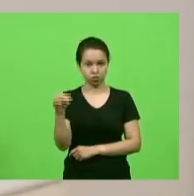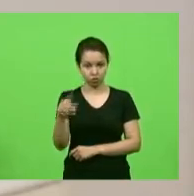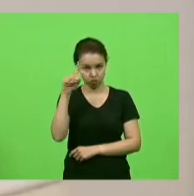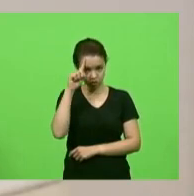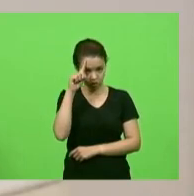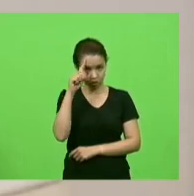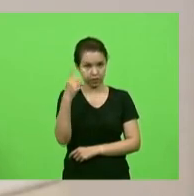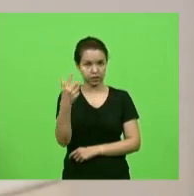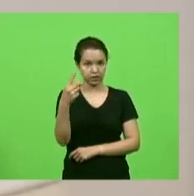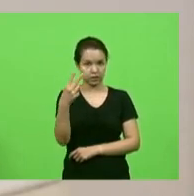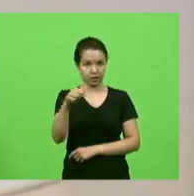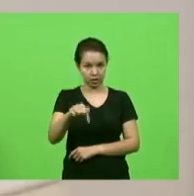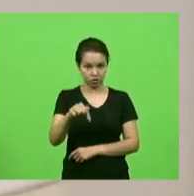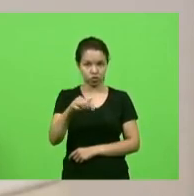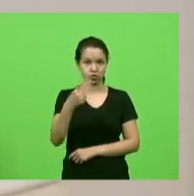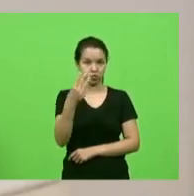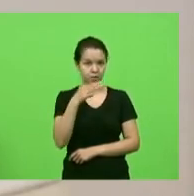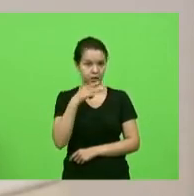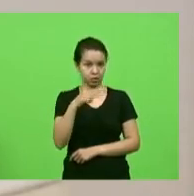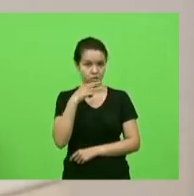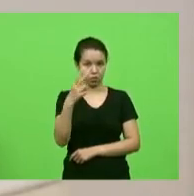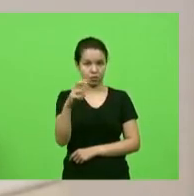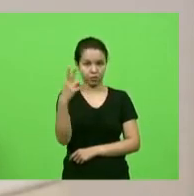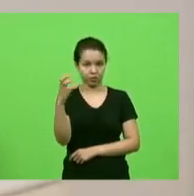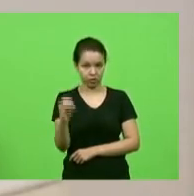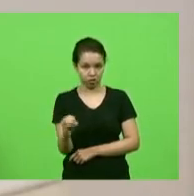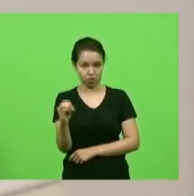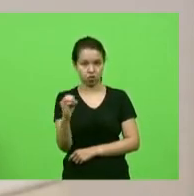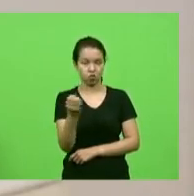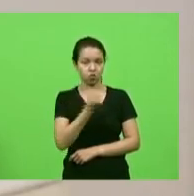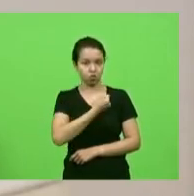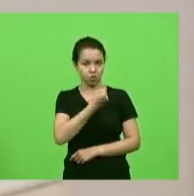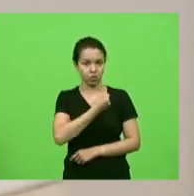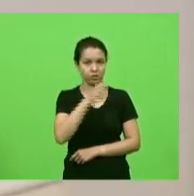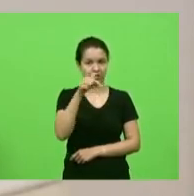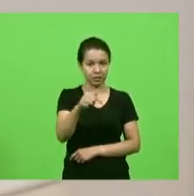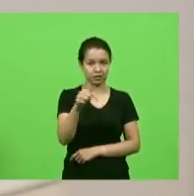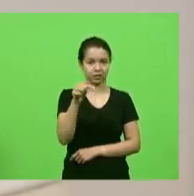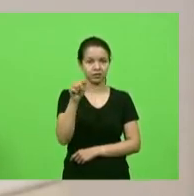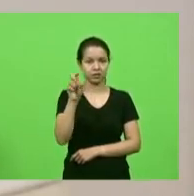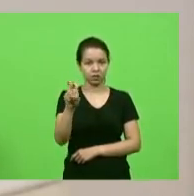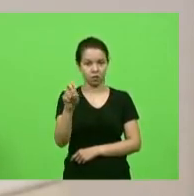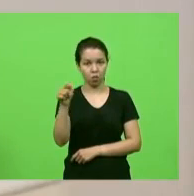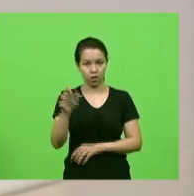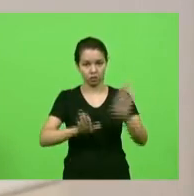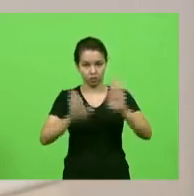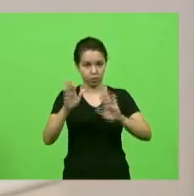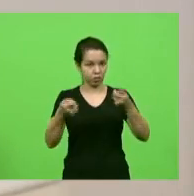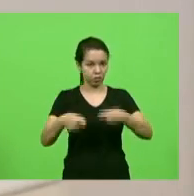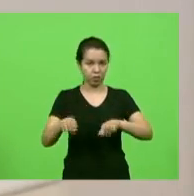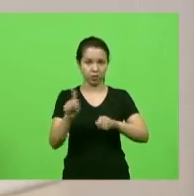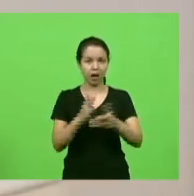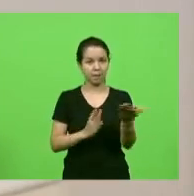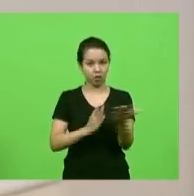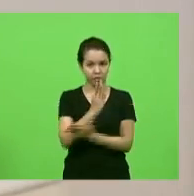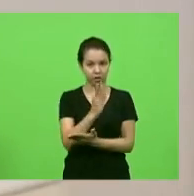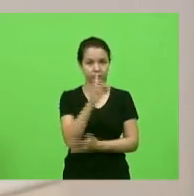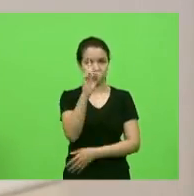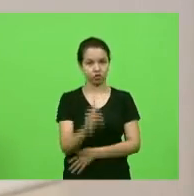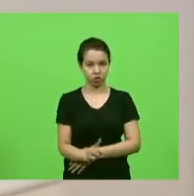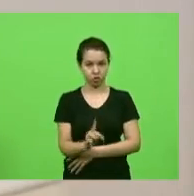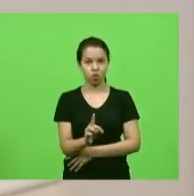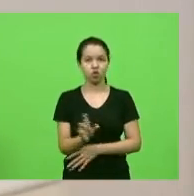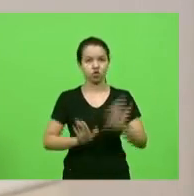27/3/2020, a minuta de dispensa de licitação número 754 foi aprovada pelo diretor de licitações e